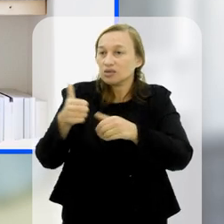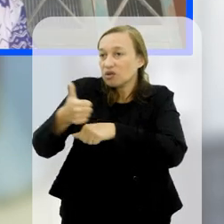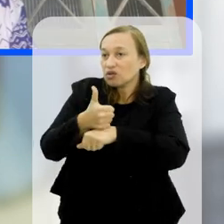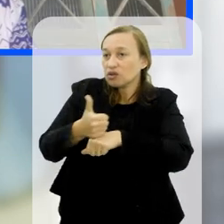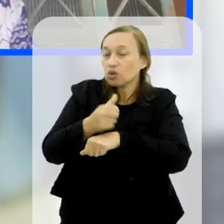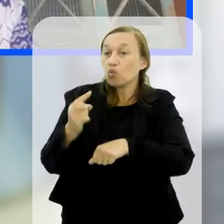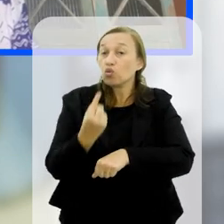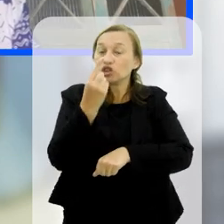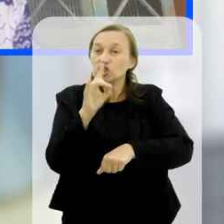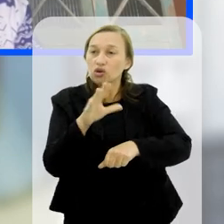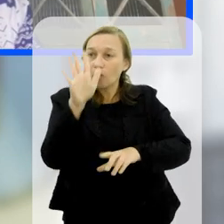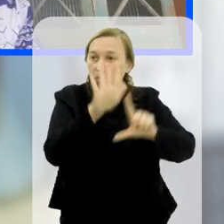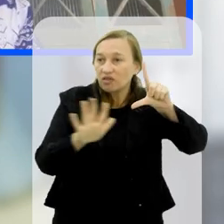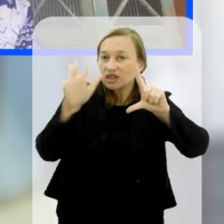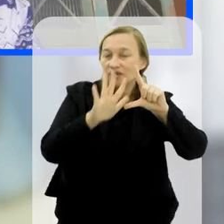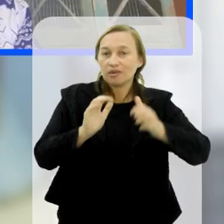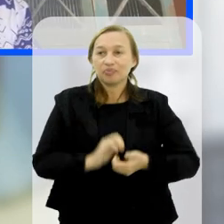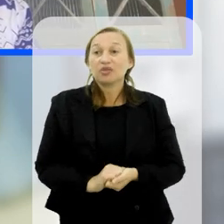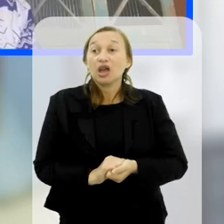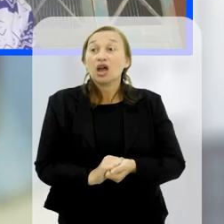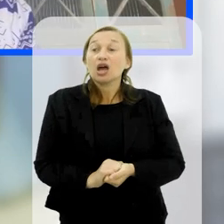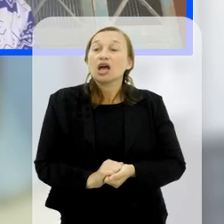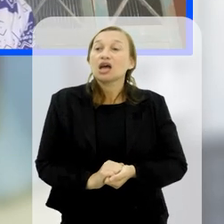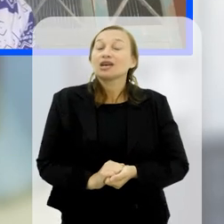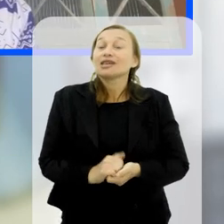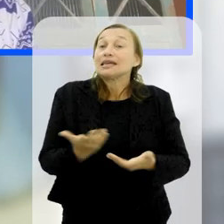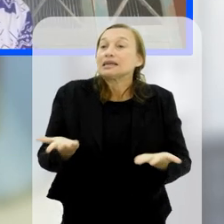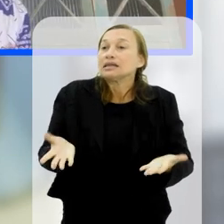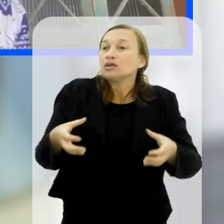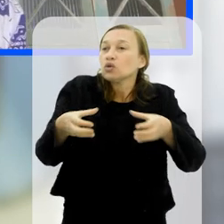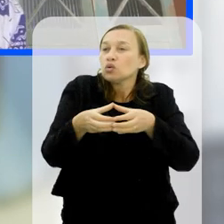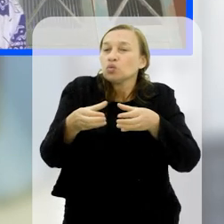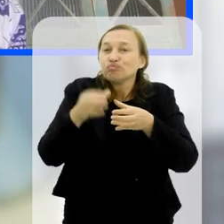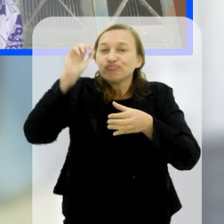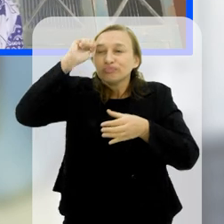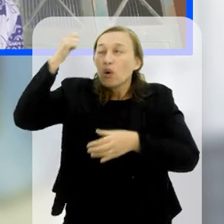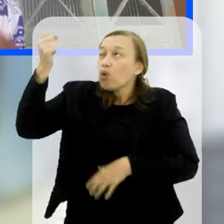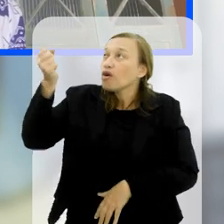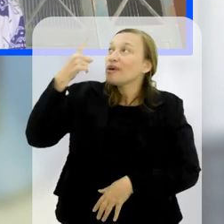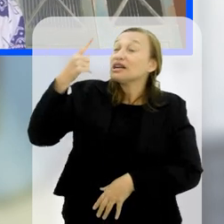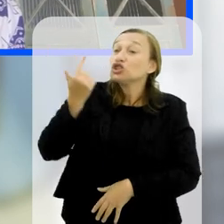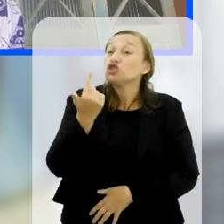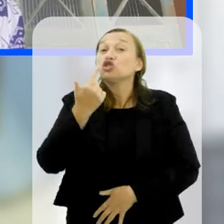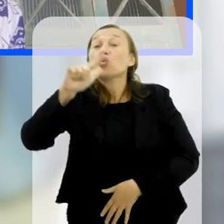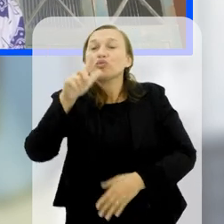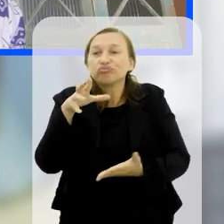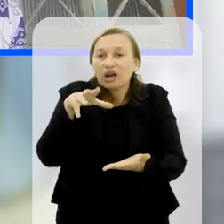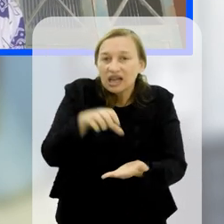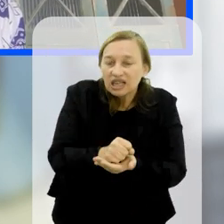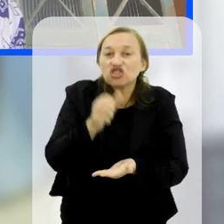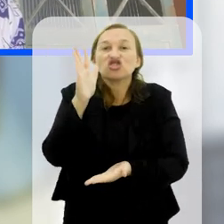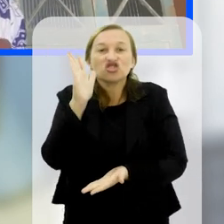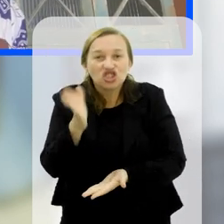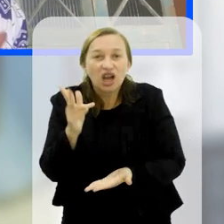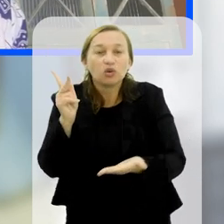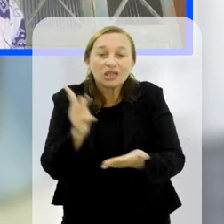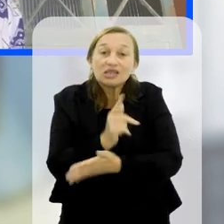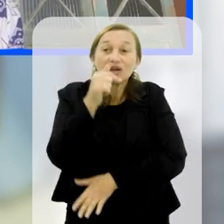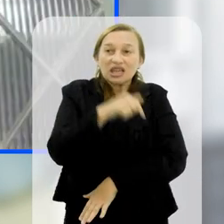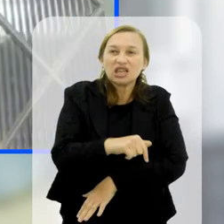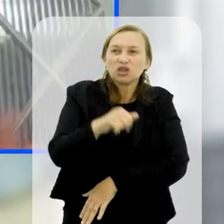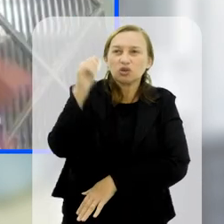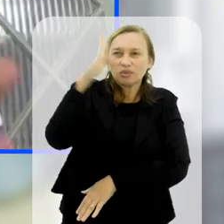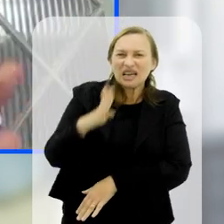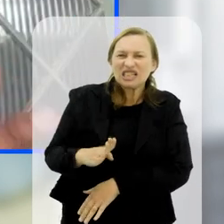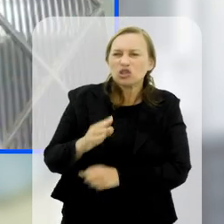plataforma? O Elenco Negro, na verdade, é uma inspiração de um outro cadastro que já aconteceu aqui no Brasil